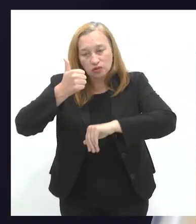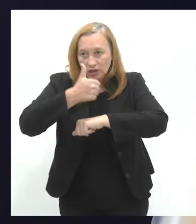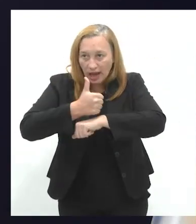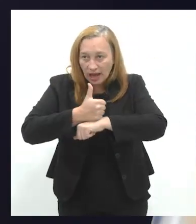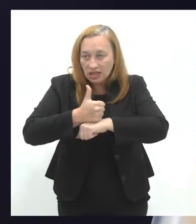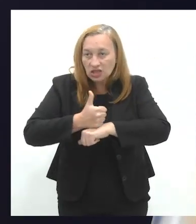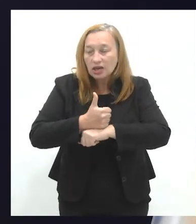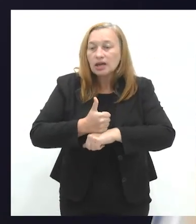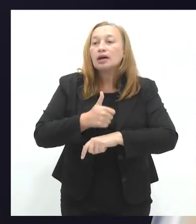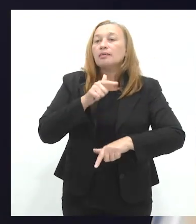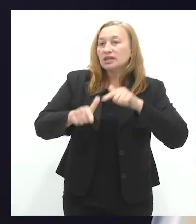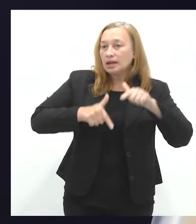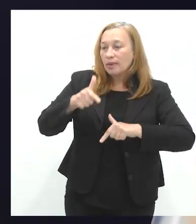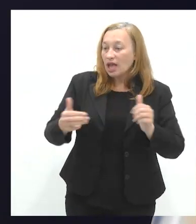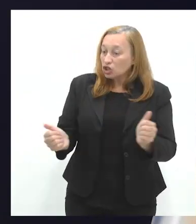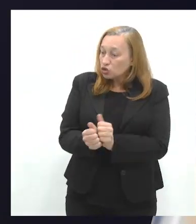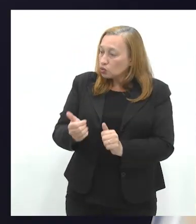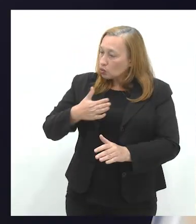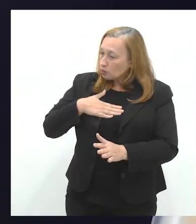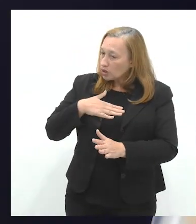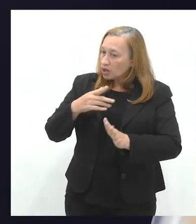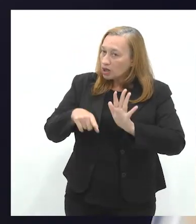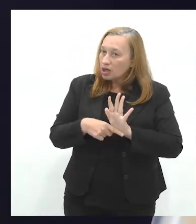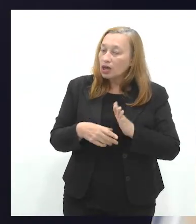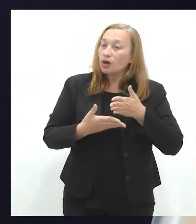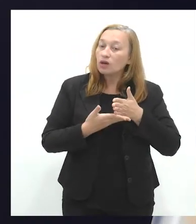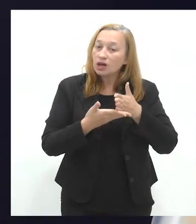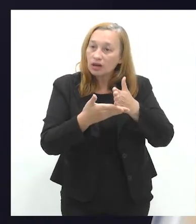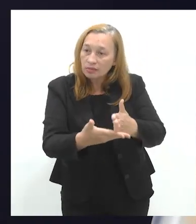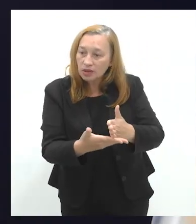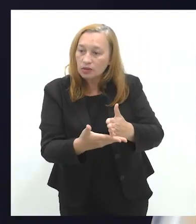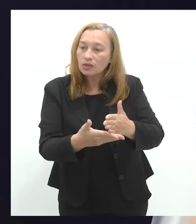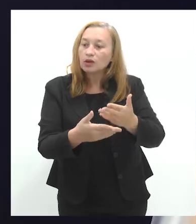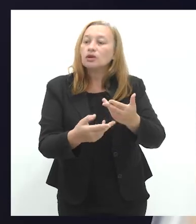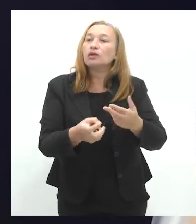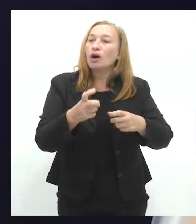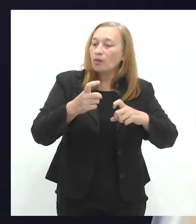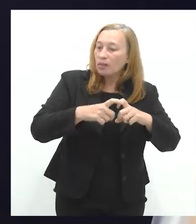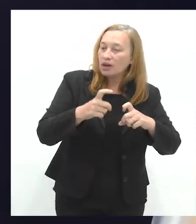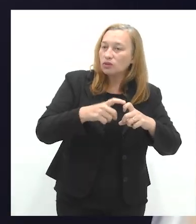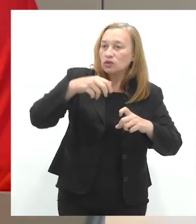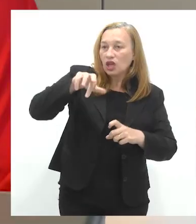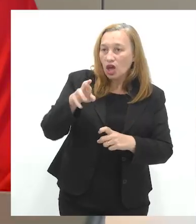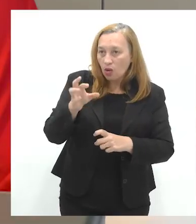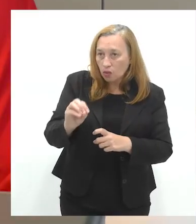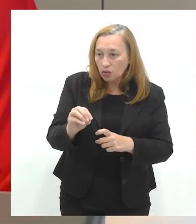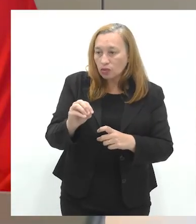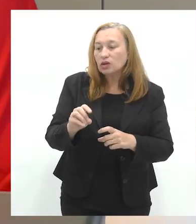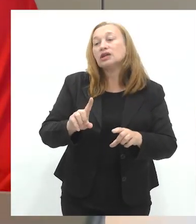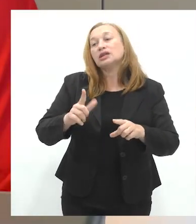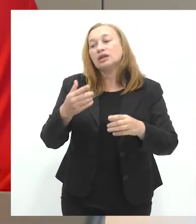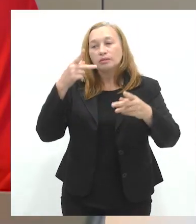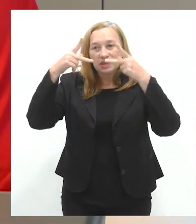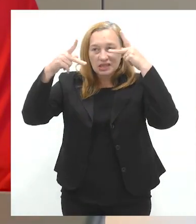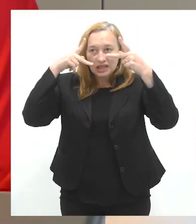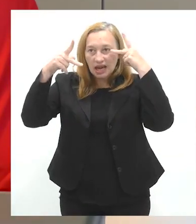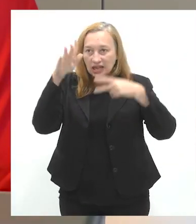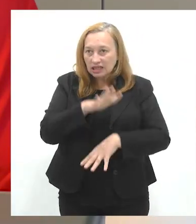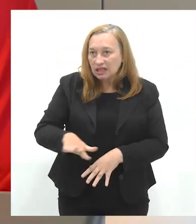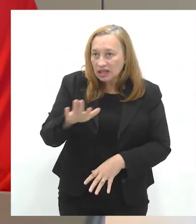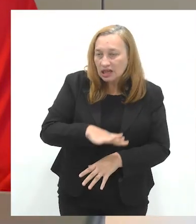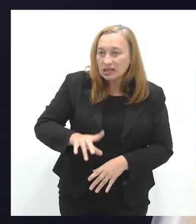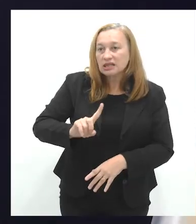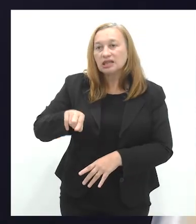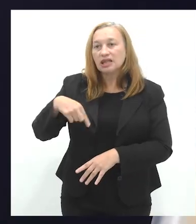comigo. Então, eu levanto uma hipótese, eu encaminho ao neurologista ou ao psiquiatra infantil e